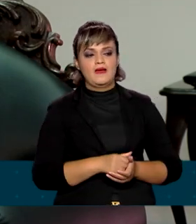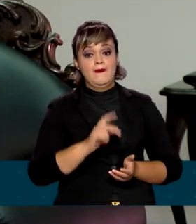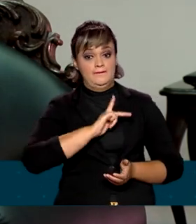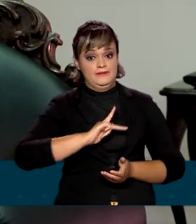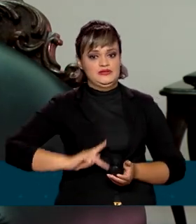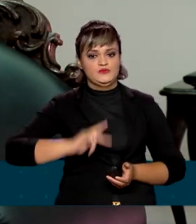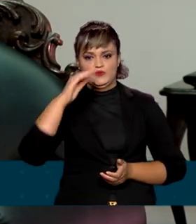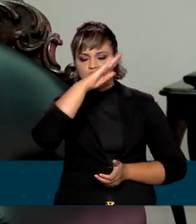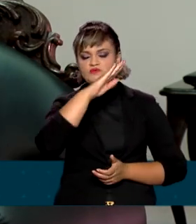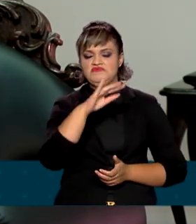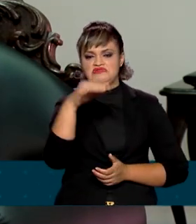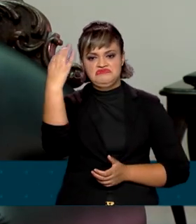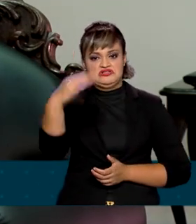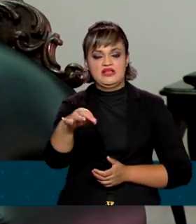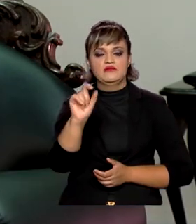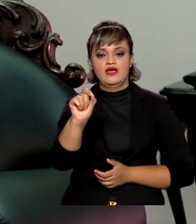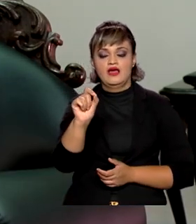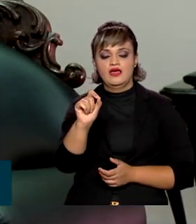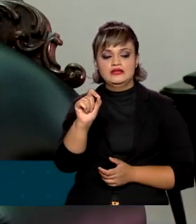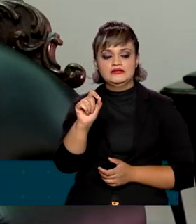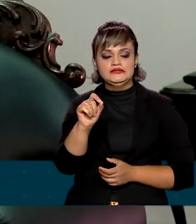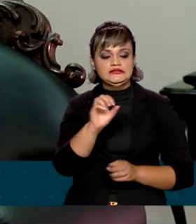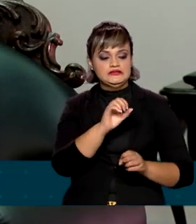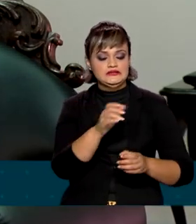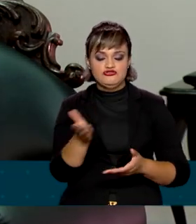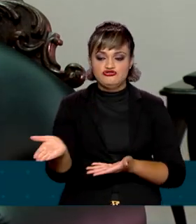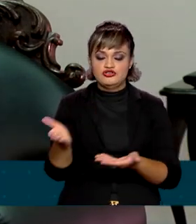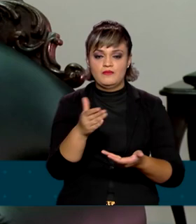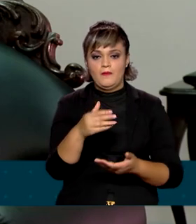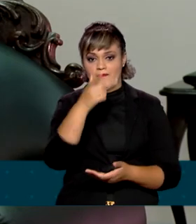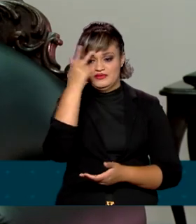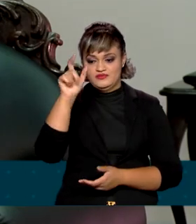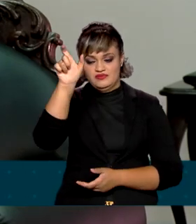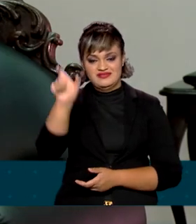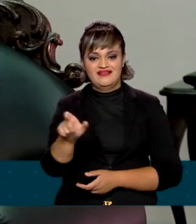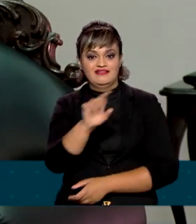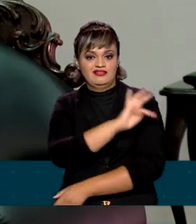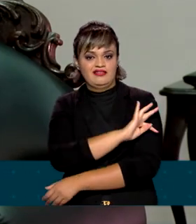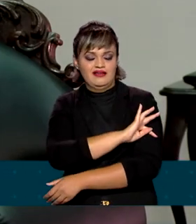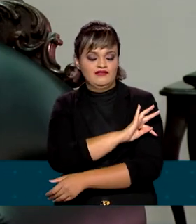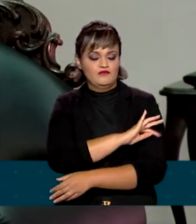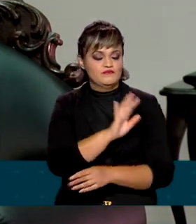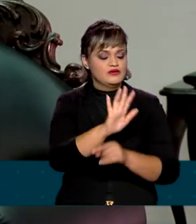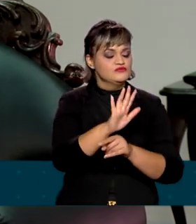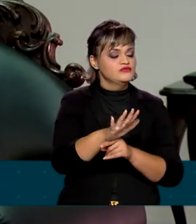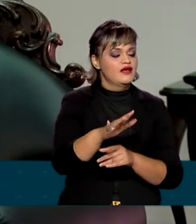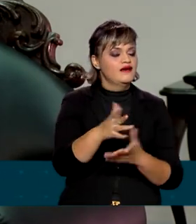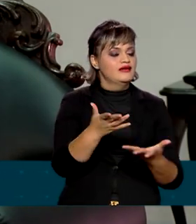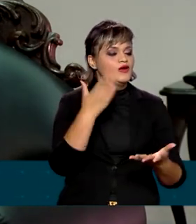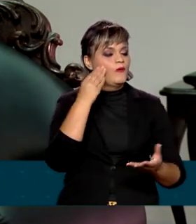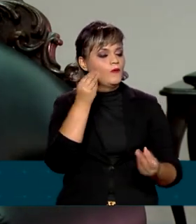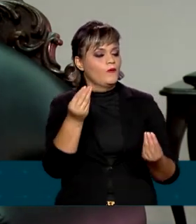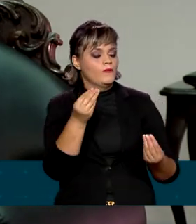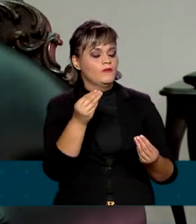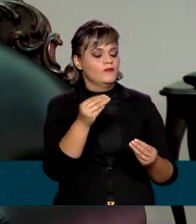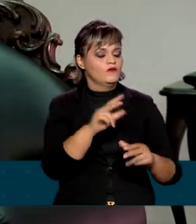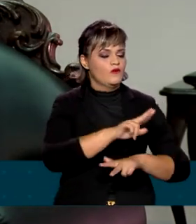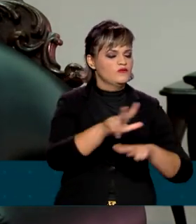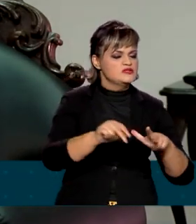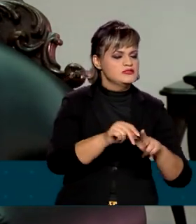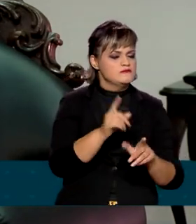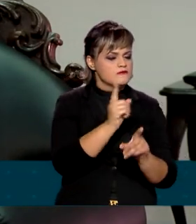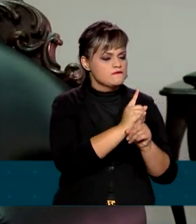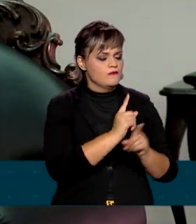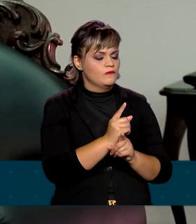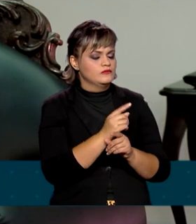acertou ao trazer técnicos para os Ministérios e isso é uma é uma prevenção inicial da corrupção e por parte do Ministério